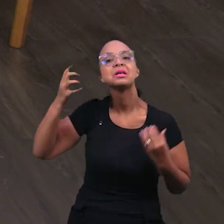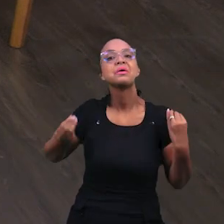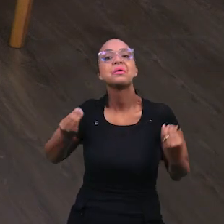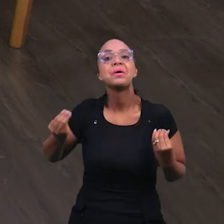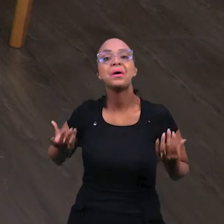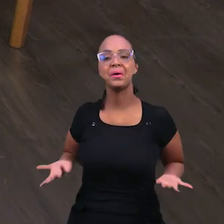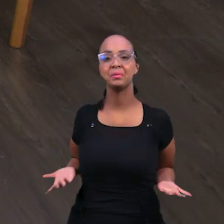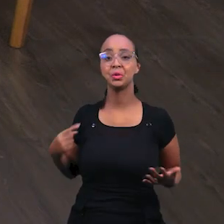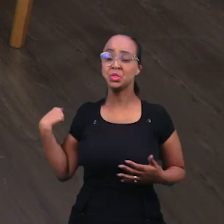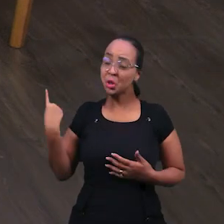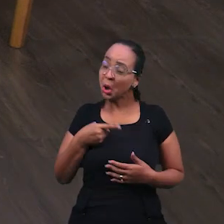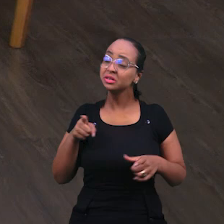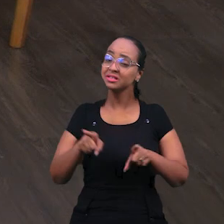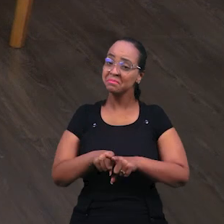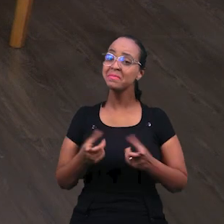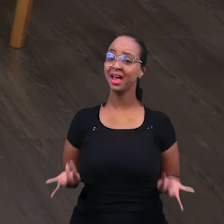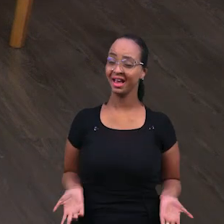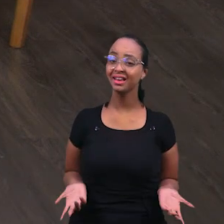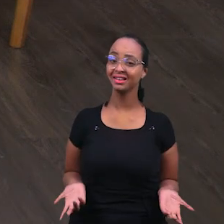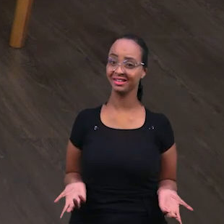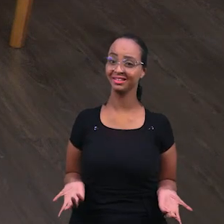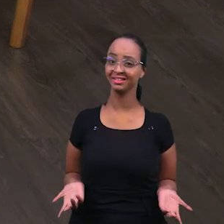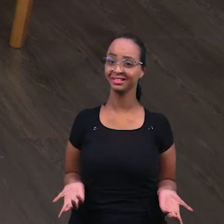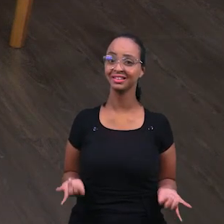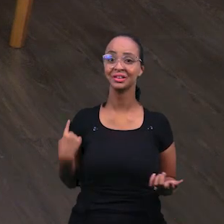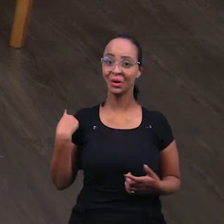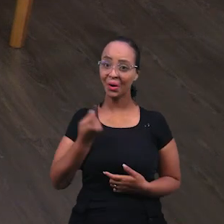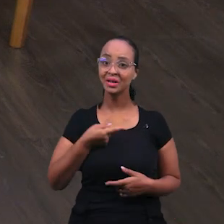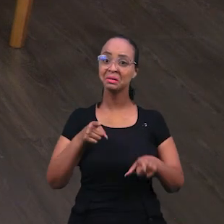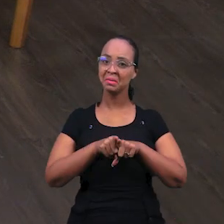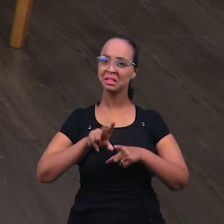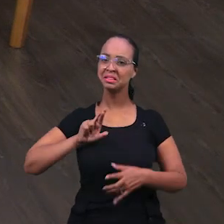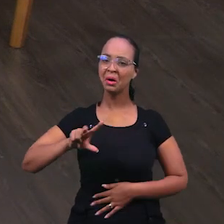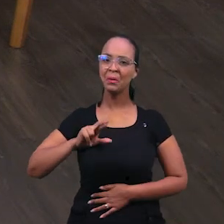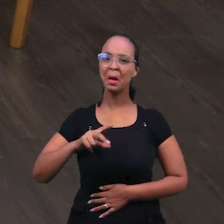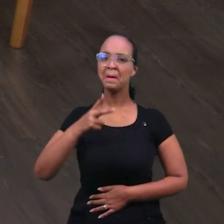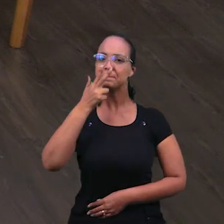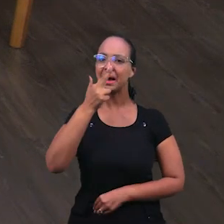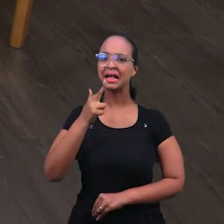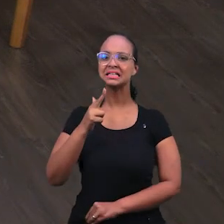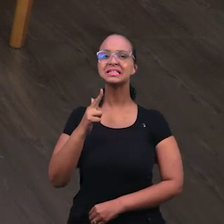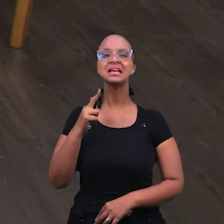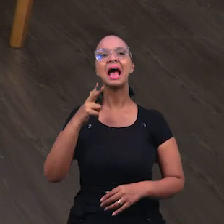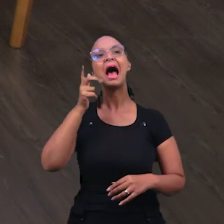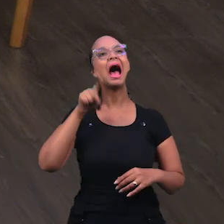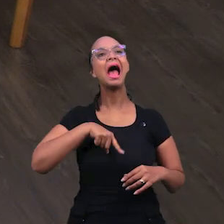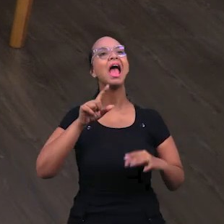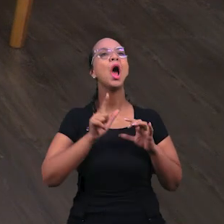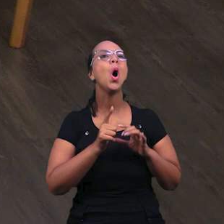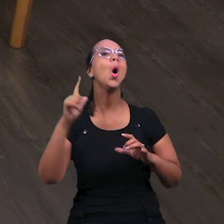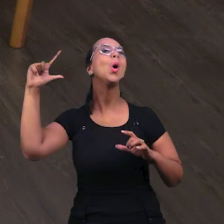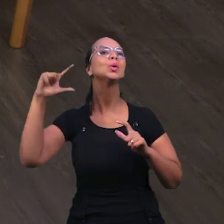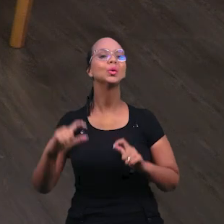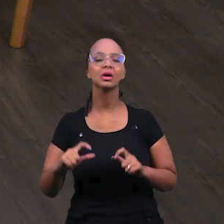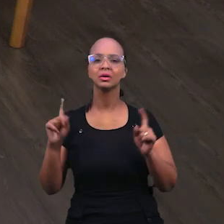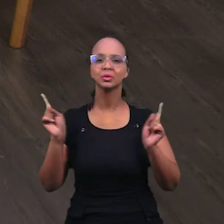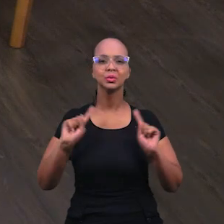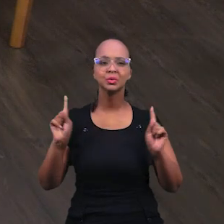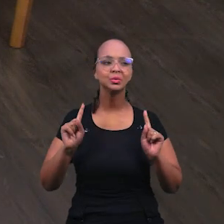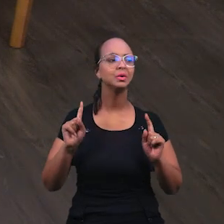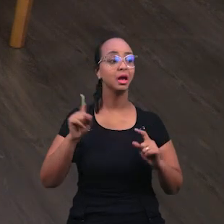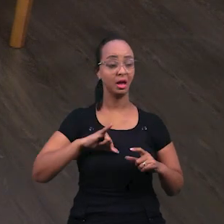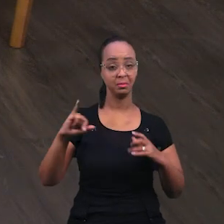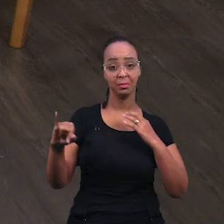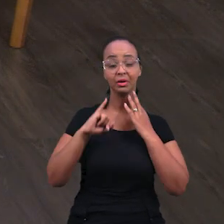Dos nossos irmãos. Que somos nós também. E que somos nós que é também. uma A gente não fala como se fosse uma Exato. coisa distante de nós, não. Eu acho isso